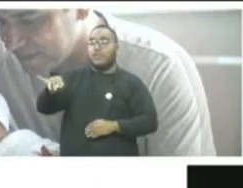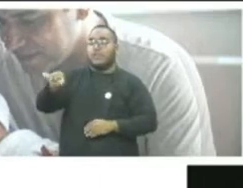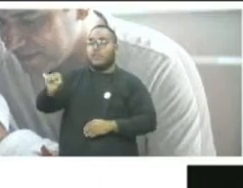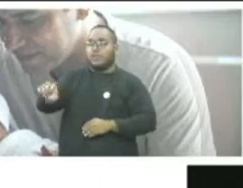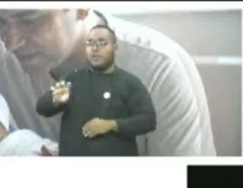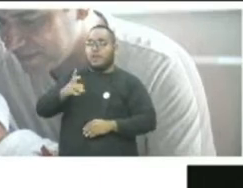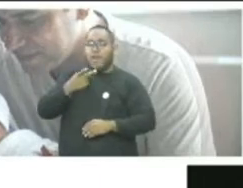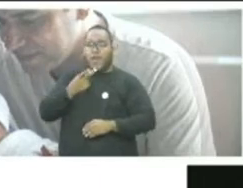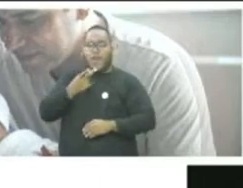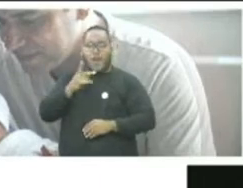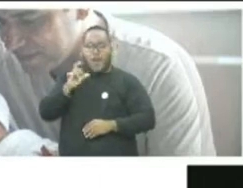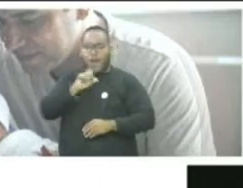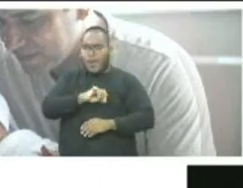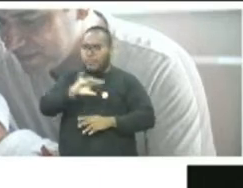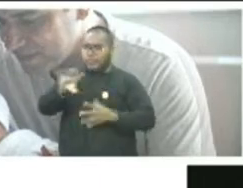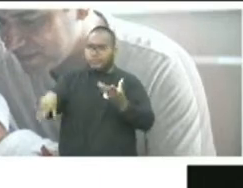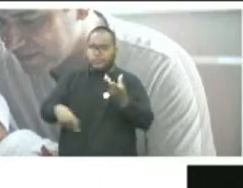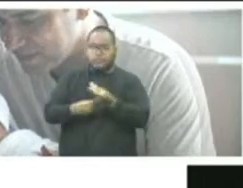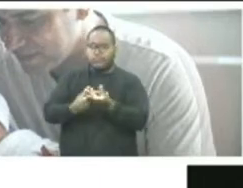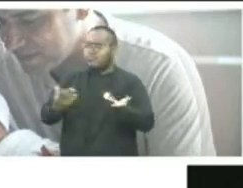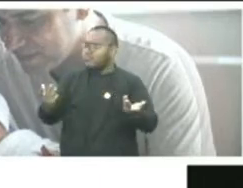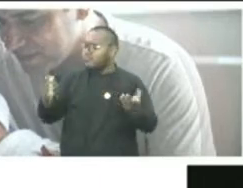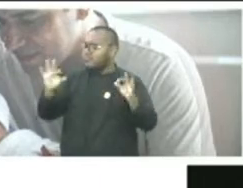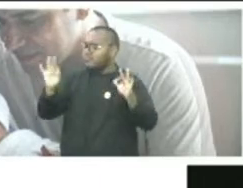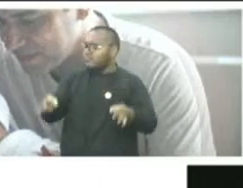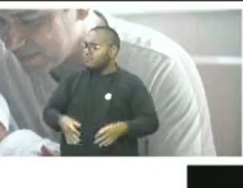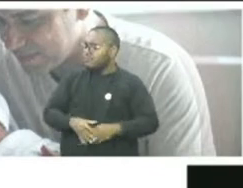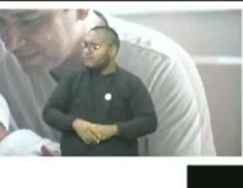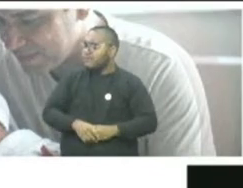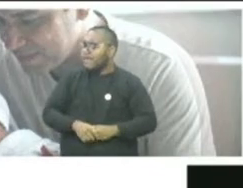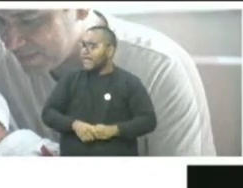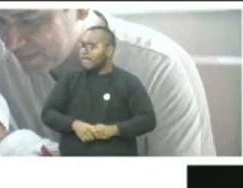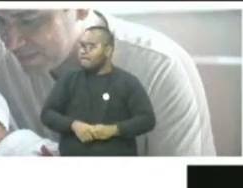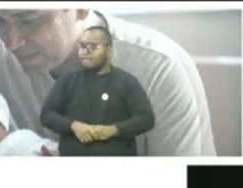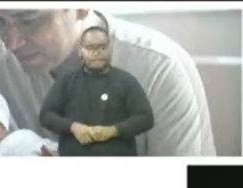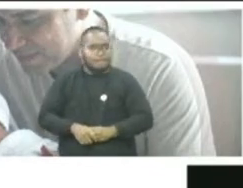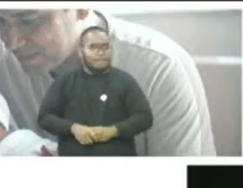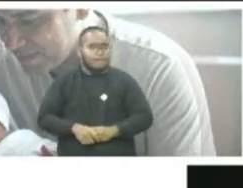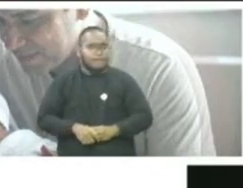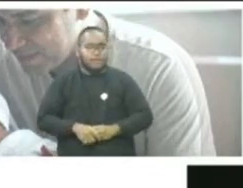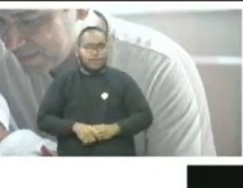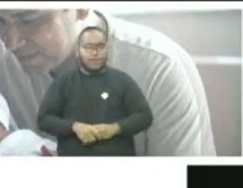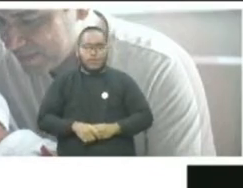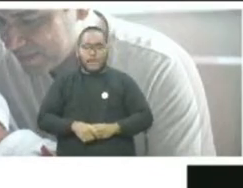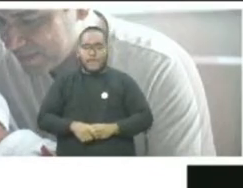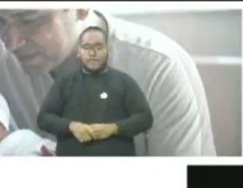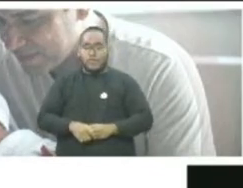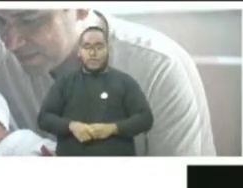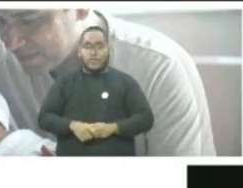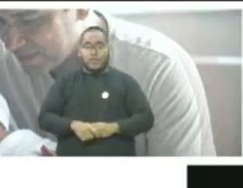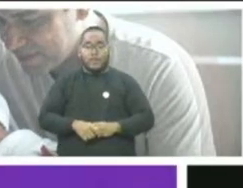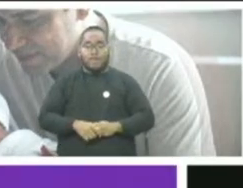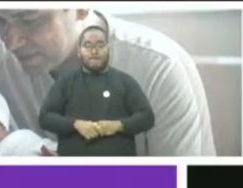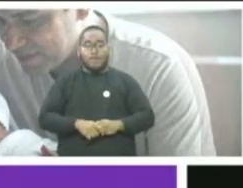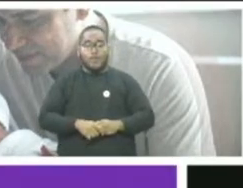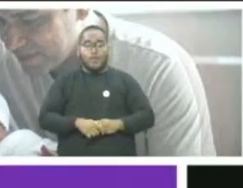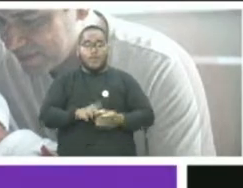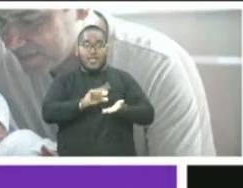certeza. O envio de trabalhos, nós estamos fazendo uma coisa muito